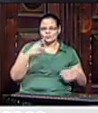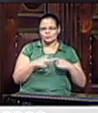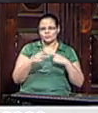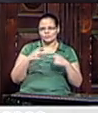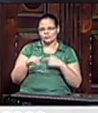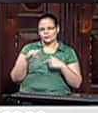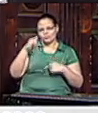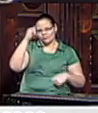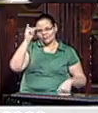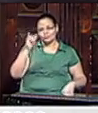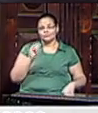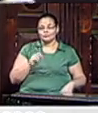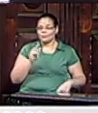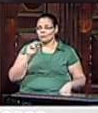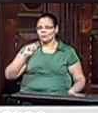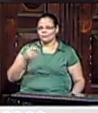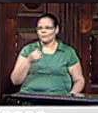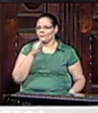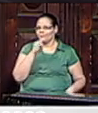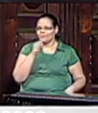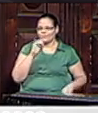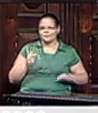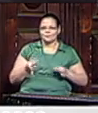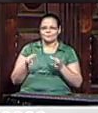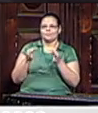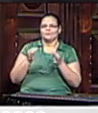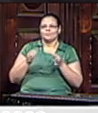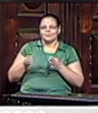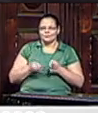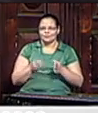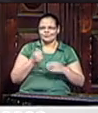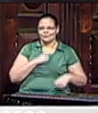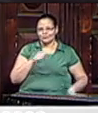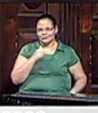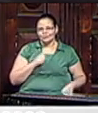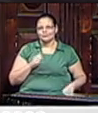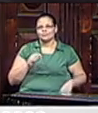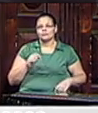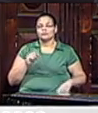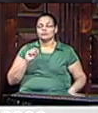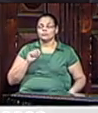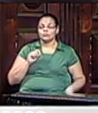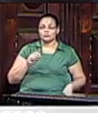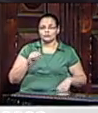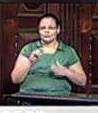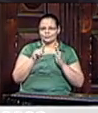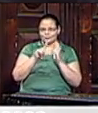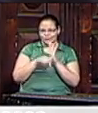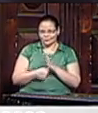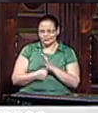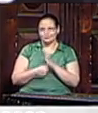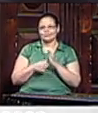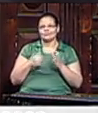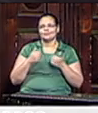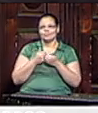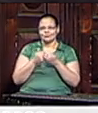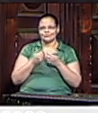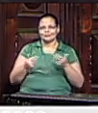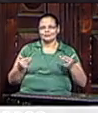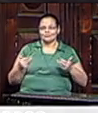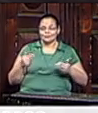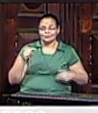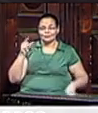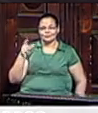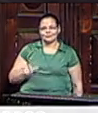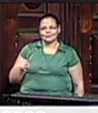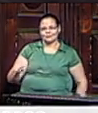ou de esgoto, no caso de atraso no pagamento das contas para os trabalhadores